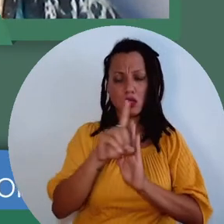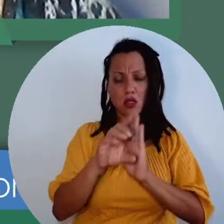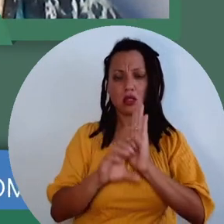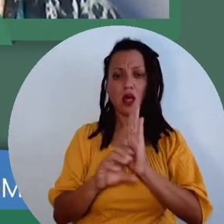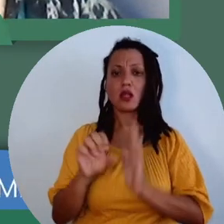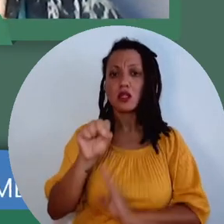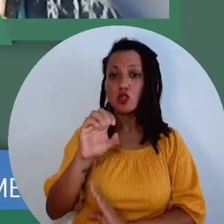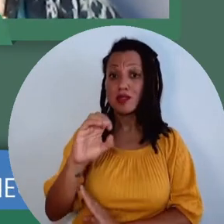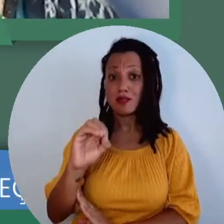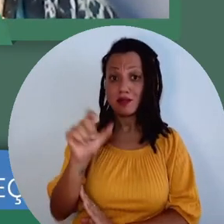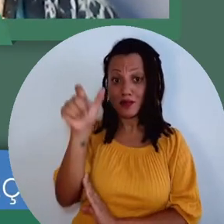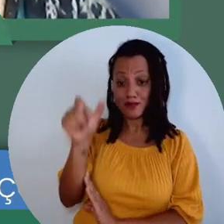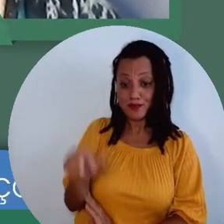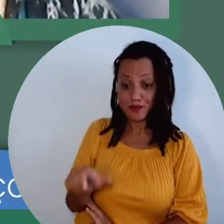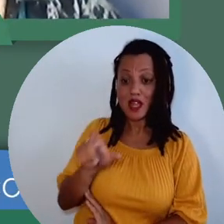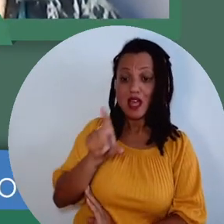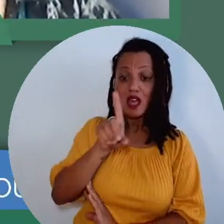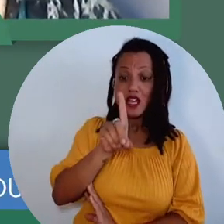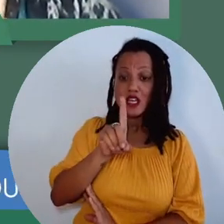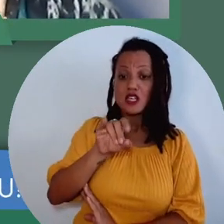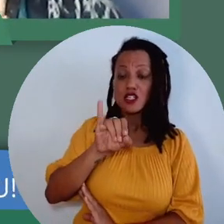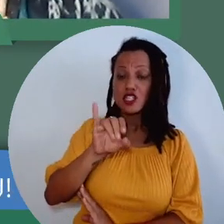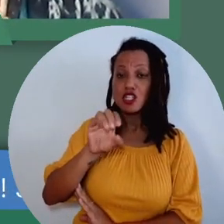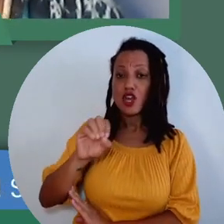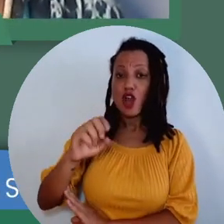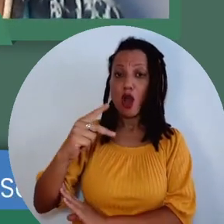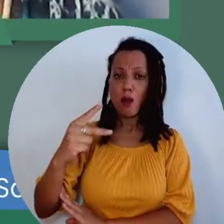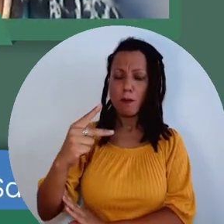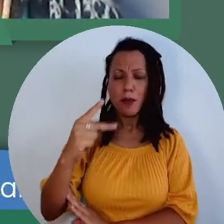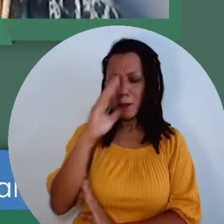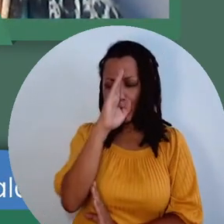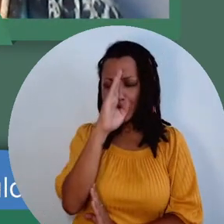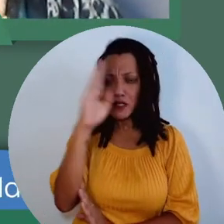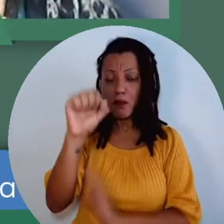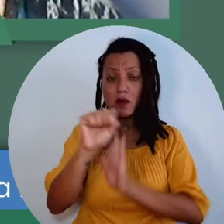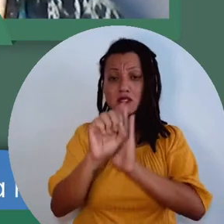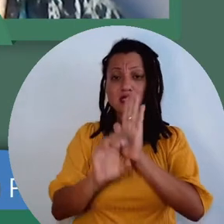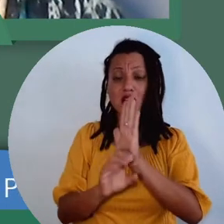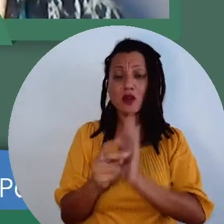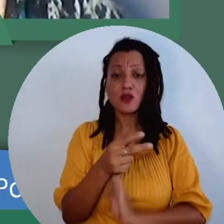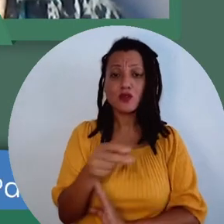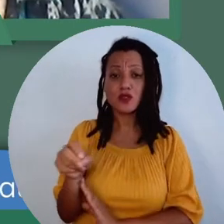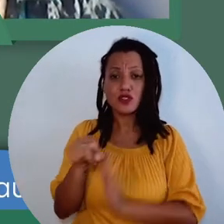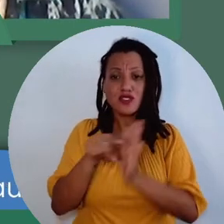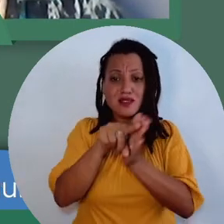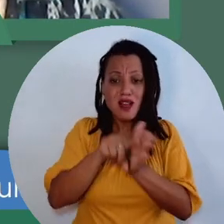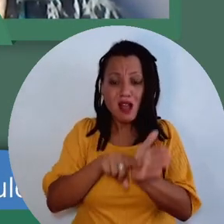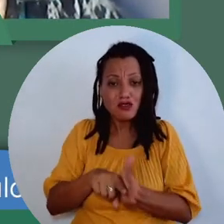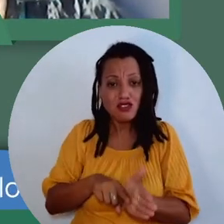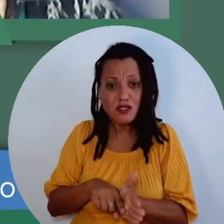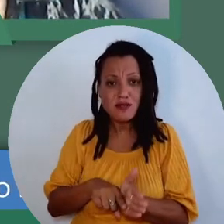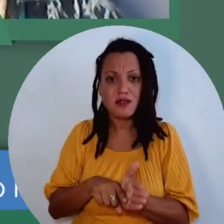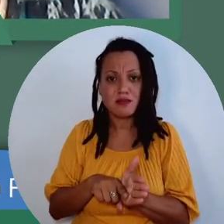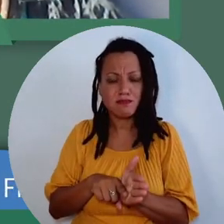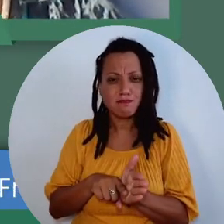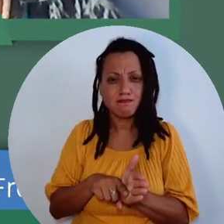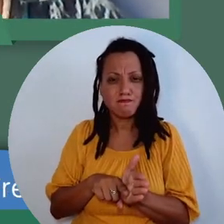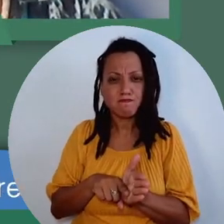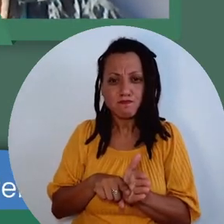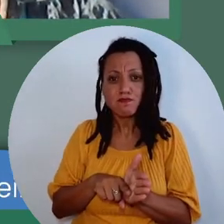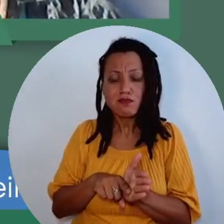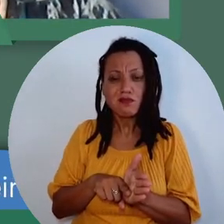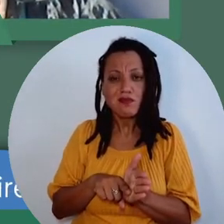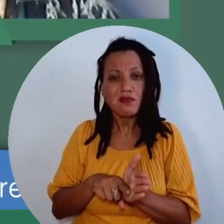foi um dos maiores cientistas do século XX. E ele vai ser responsável por uma série